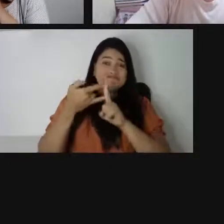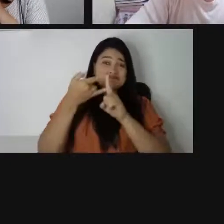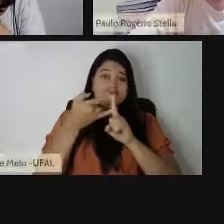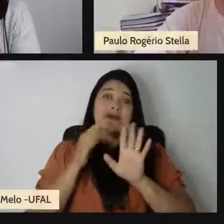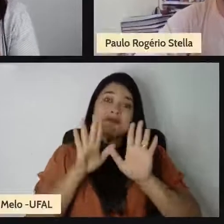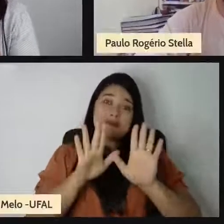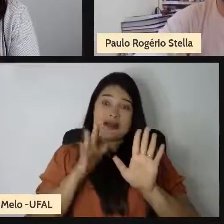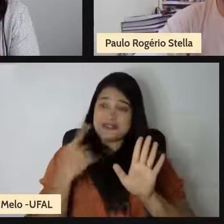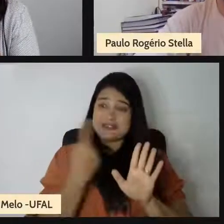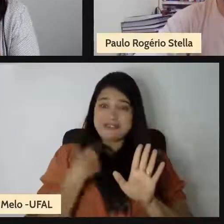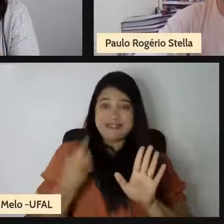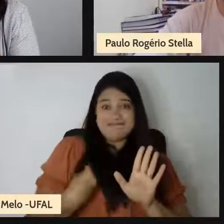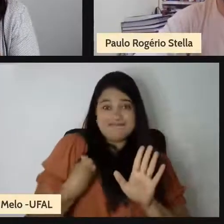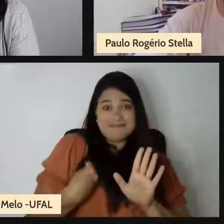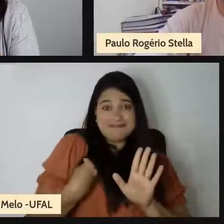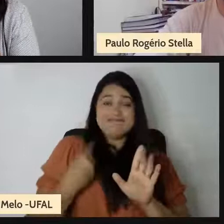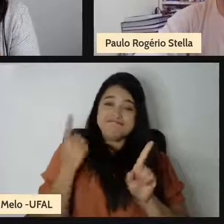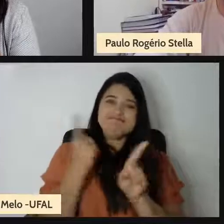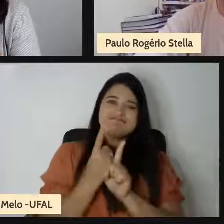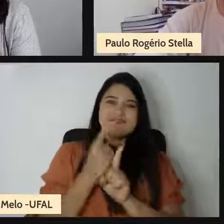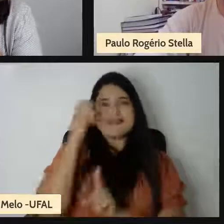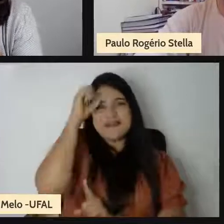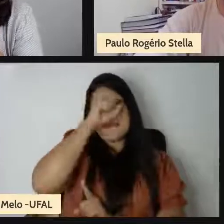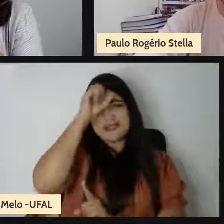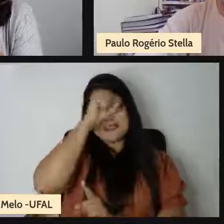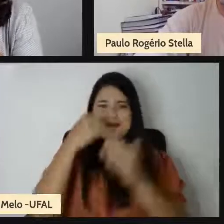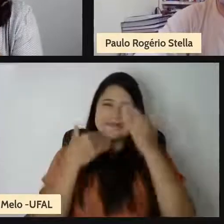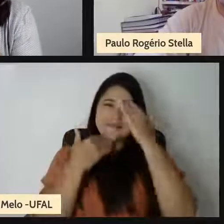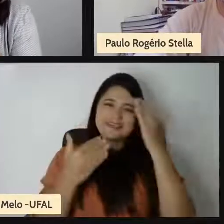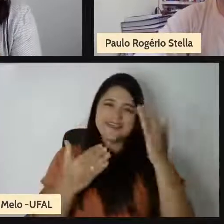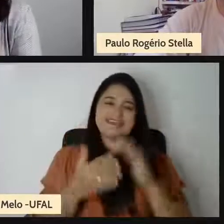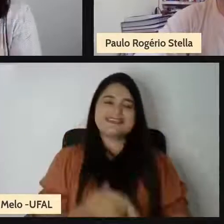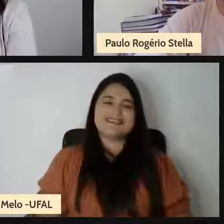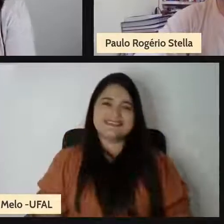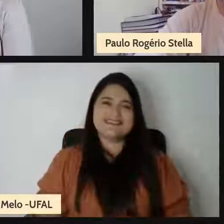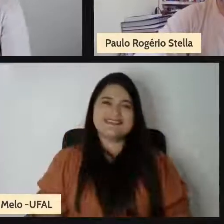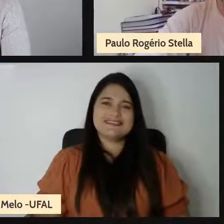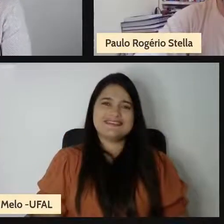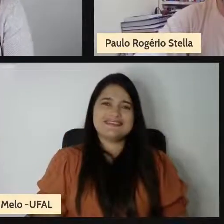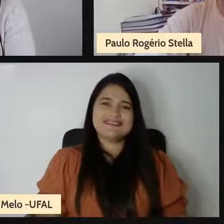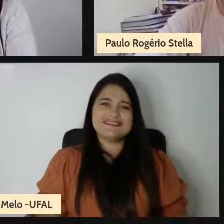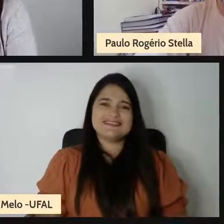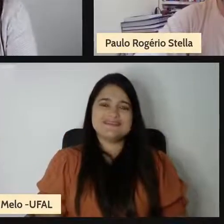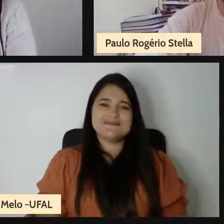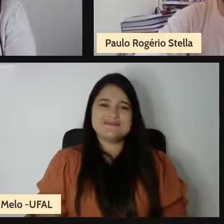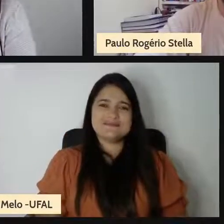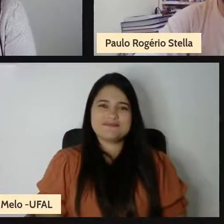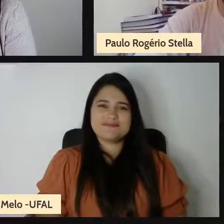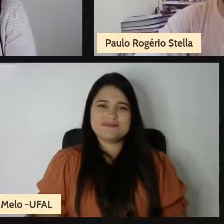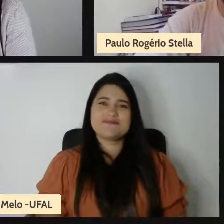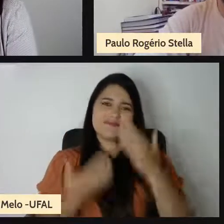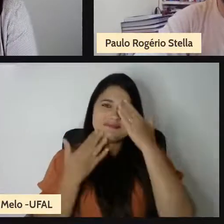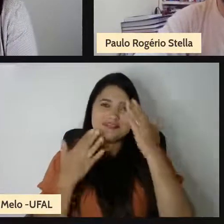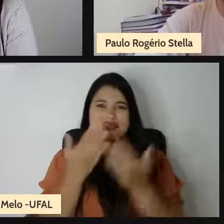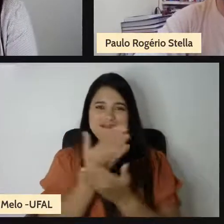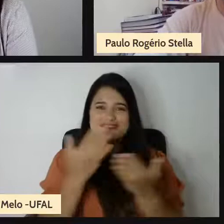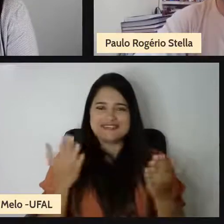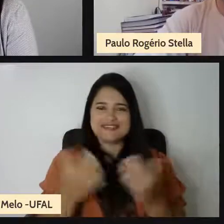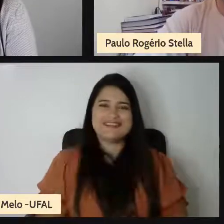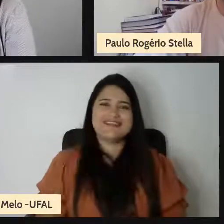aqui entre nós e aprendendo. Obrigada, viu? Obrigado. Obrigado a todos.